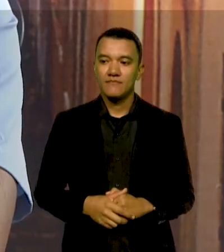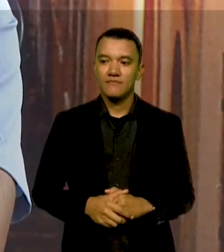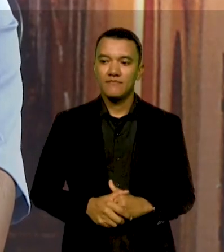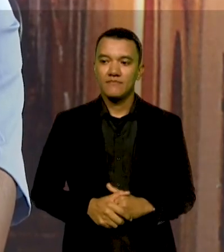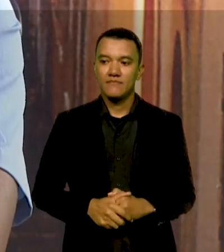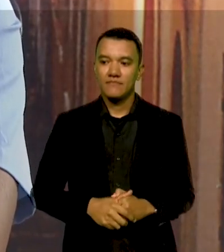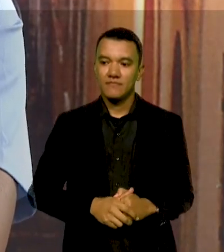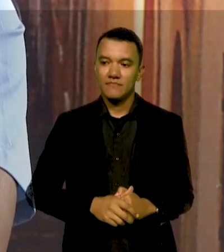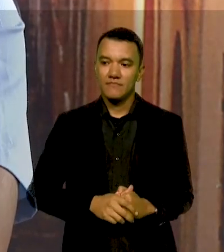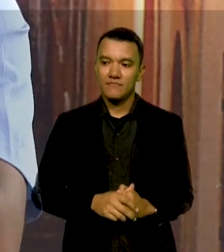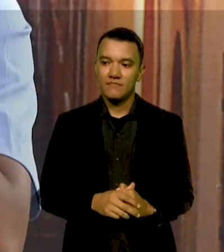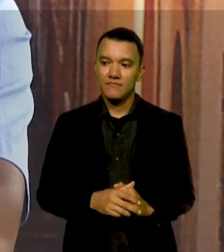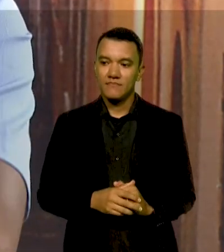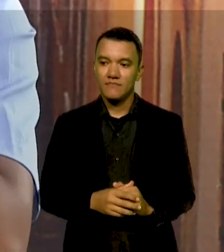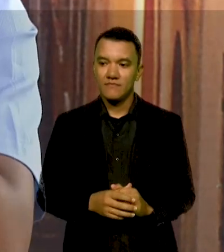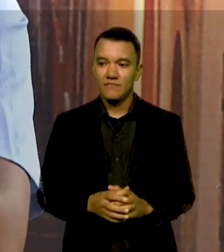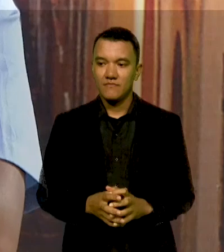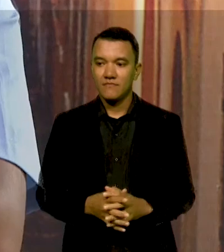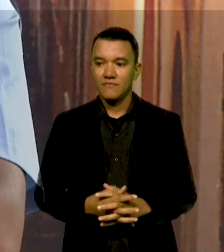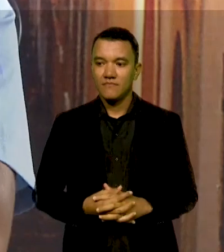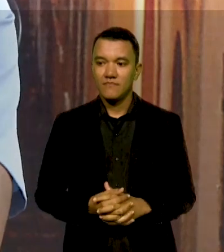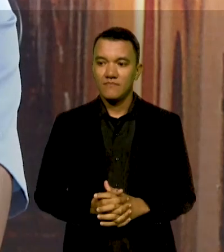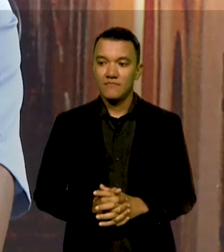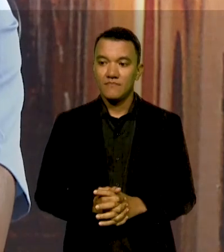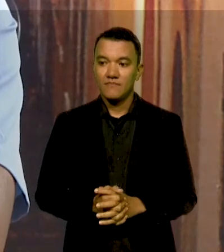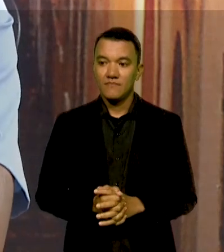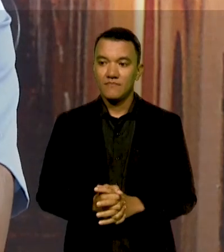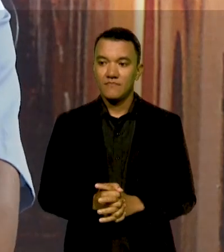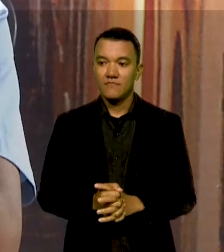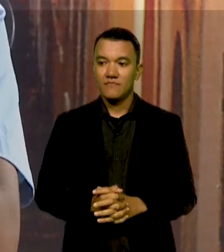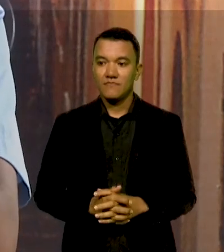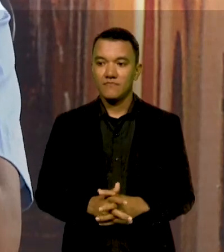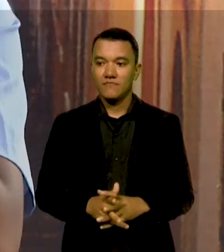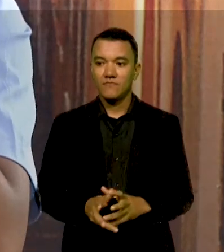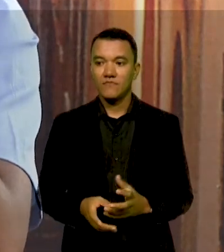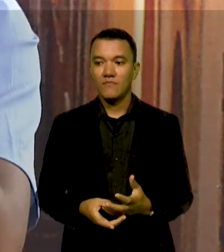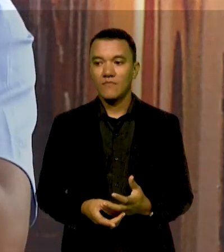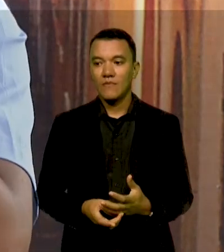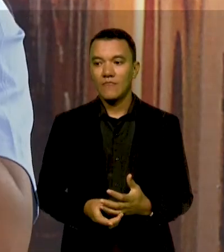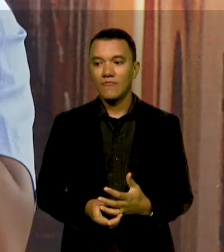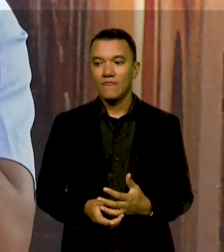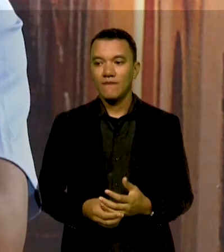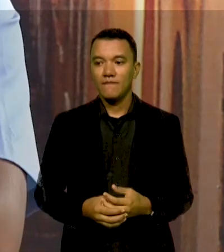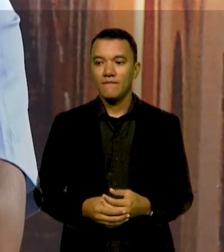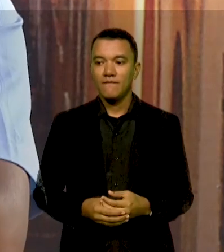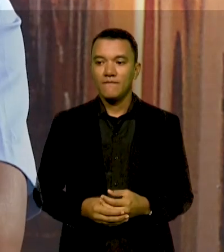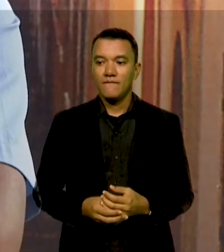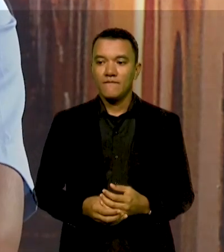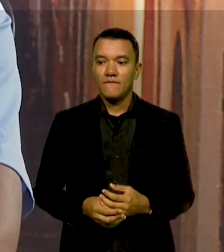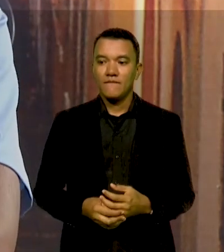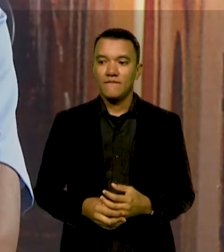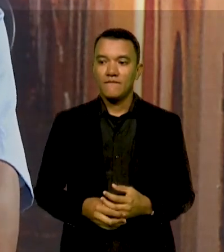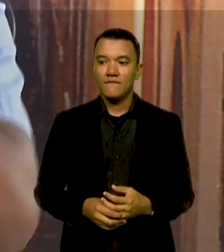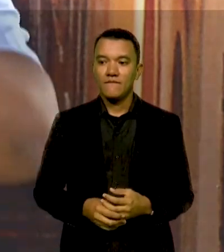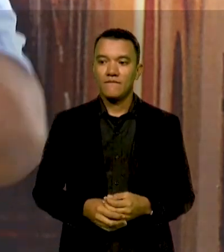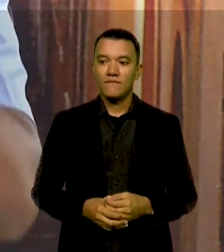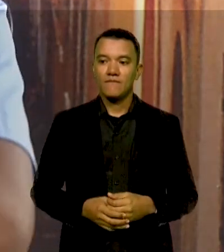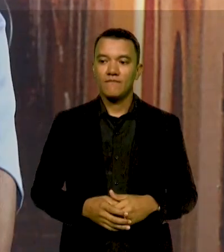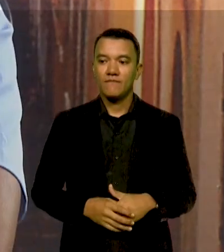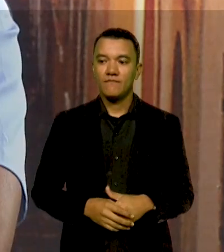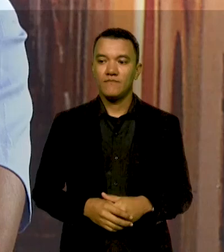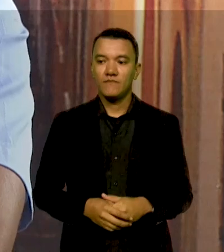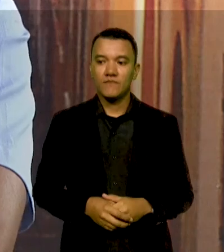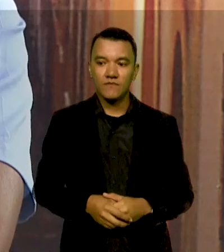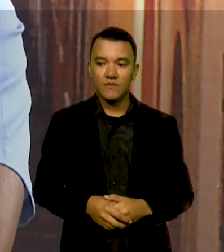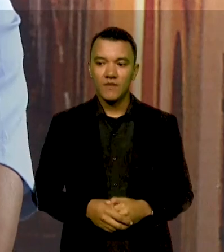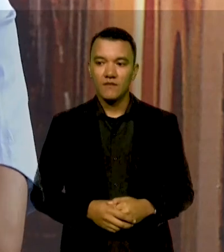Na realidade, lá atrás na escola não havia intérpretes, mesmo com algumas legislações que já eram vigentes. Então, a inclusão ela não